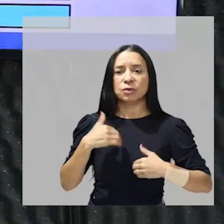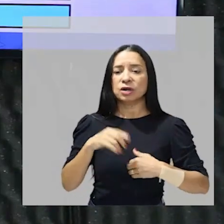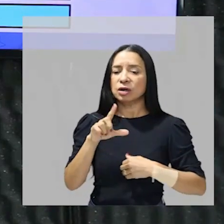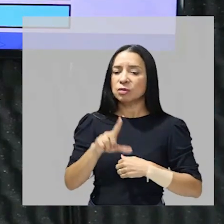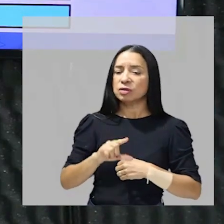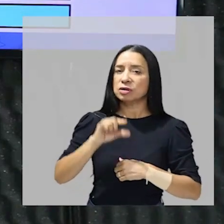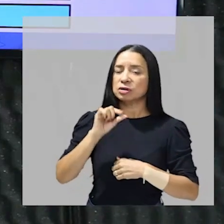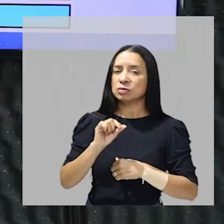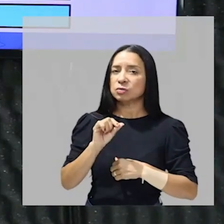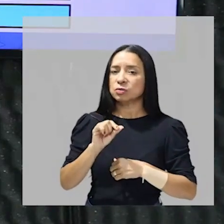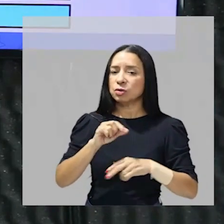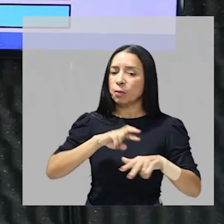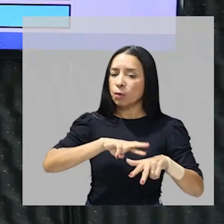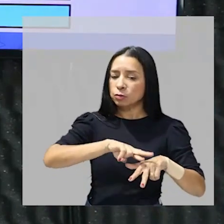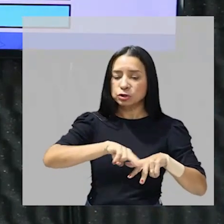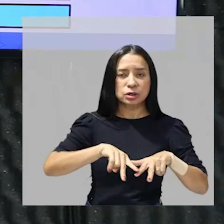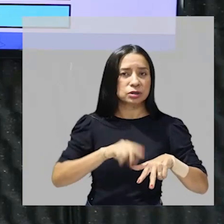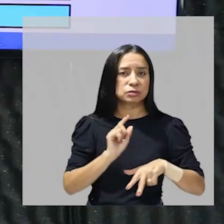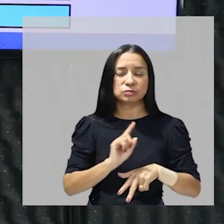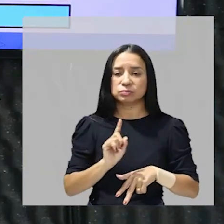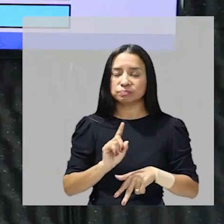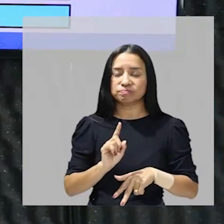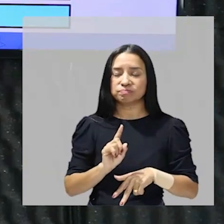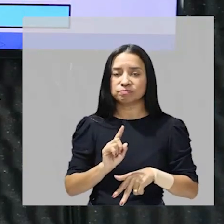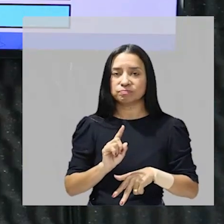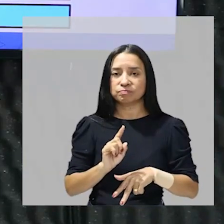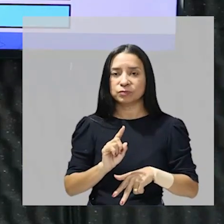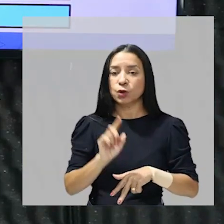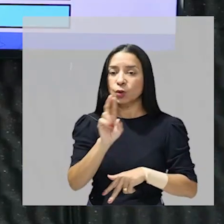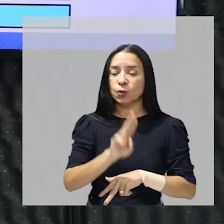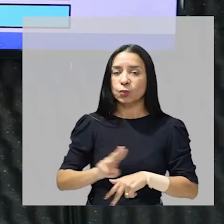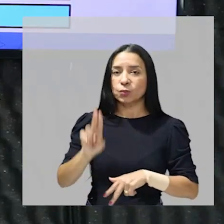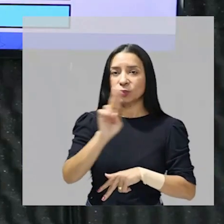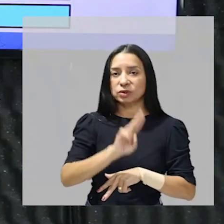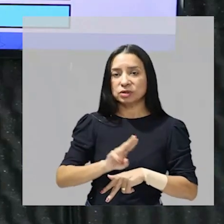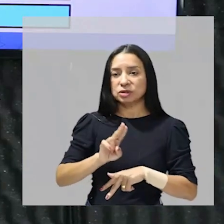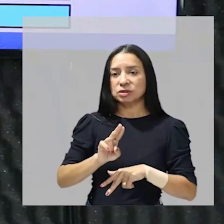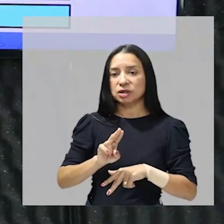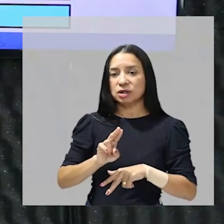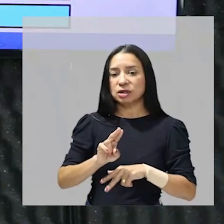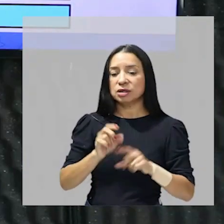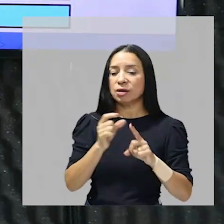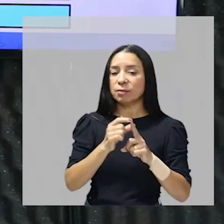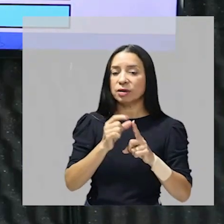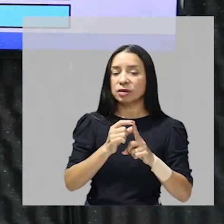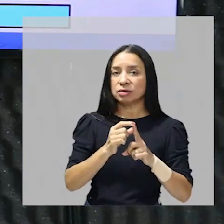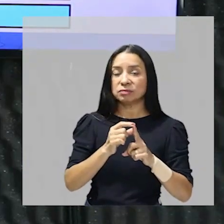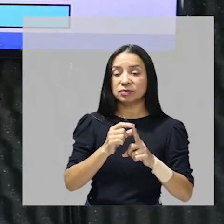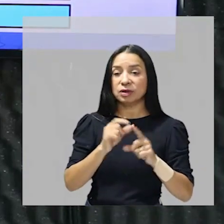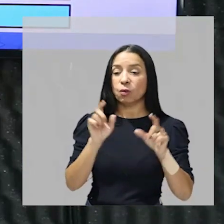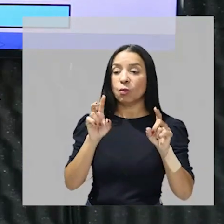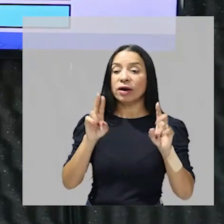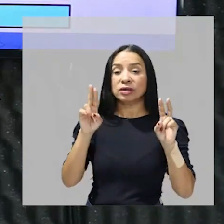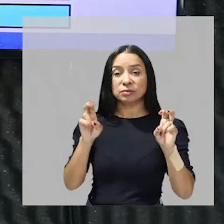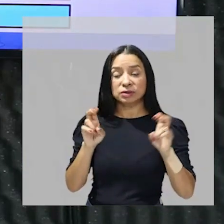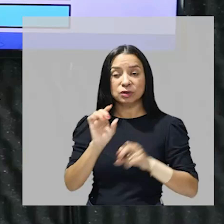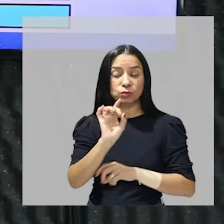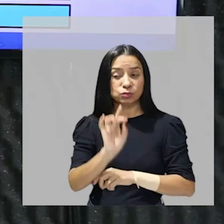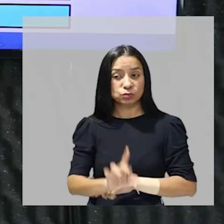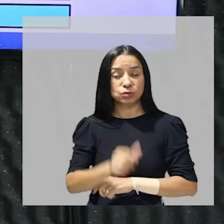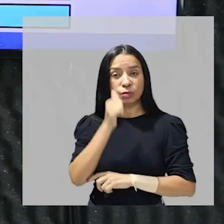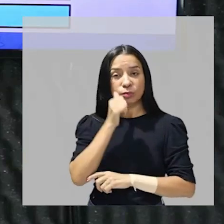por gênero. Quando eu usei essa expressão, somente mulheres, eu quis falar dos Jogos Olímpicos. Nos